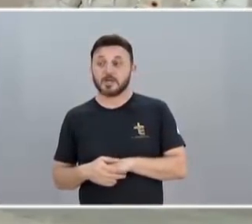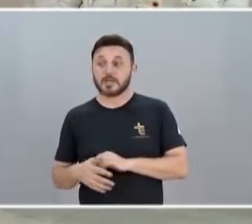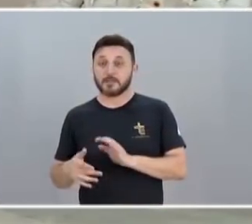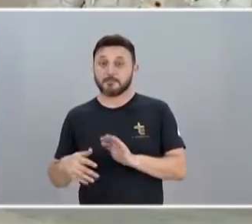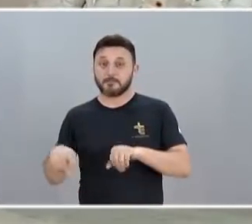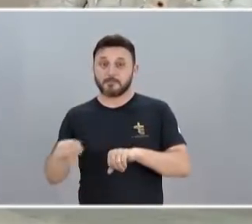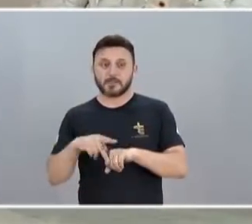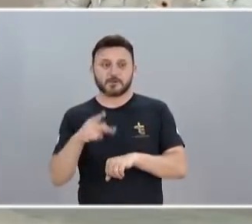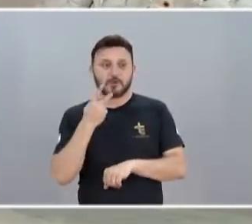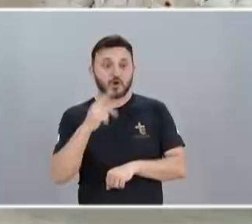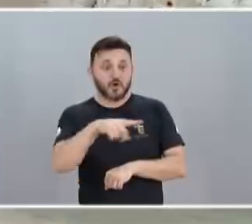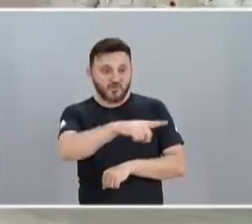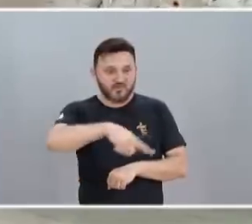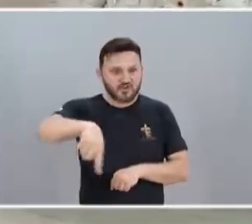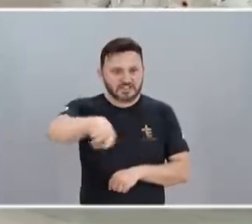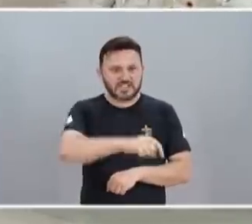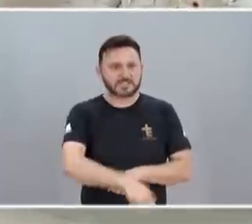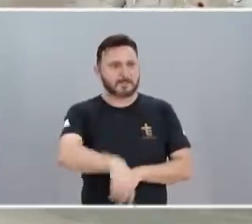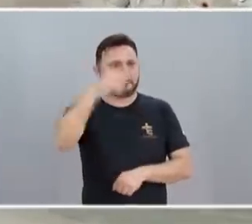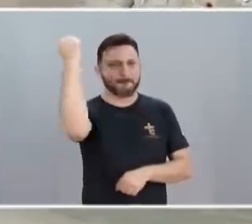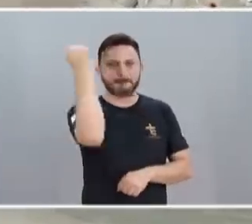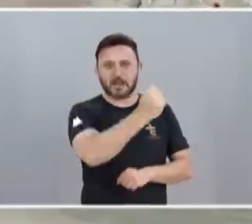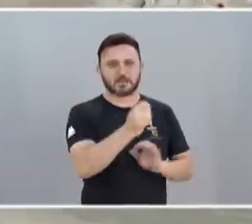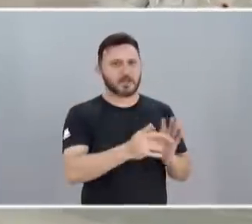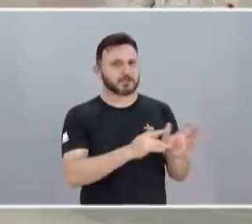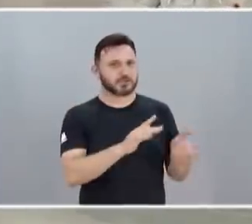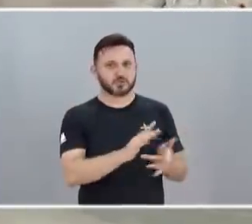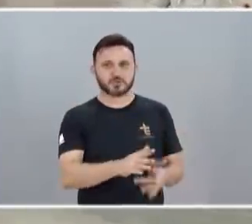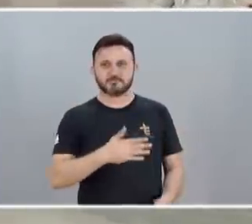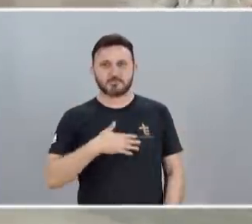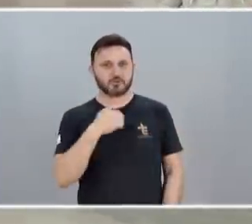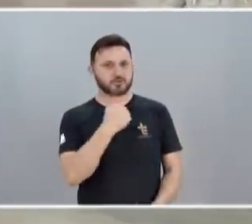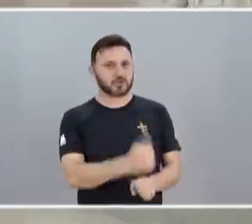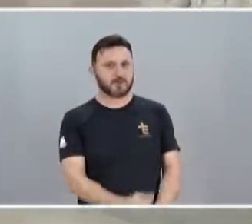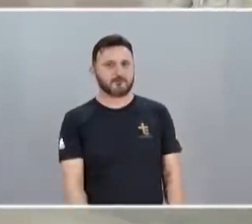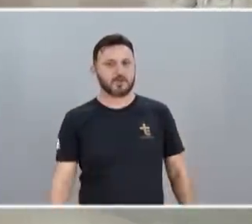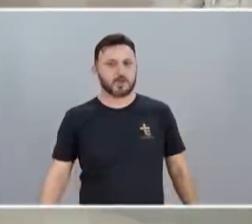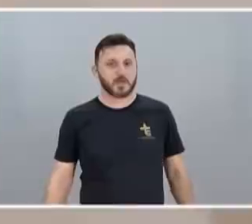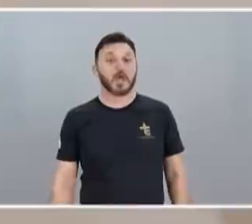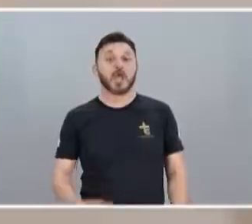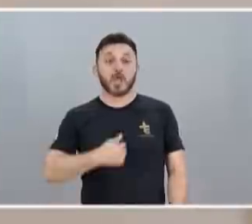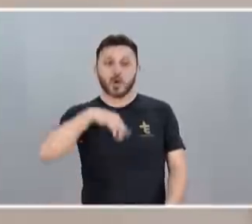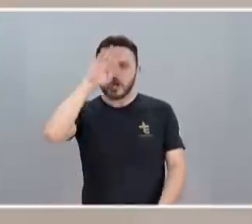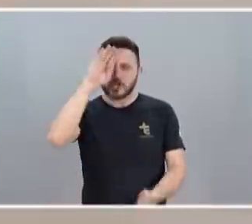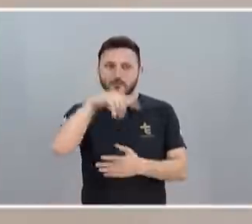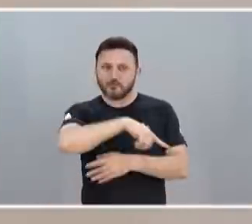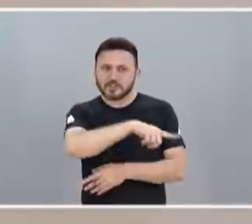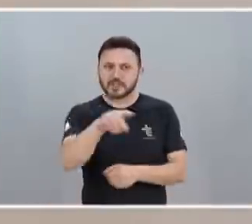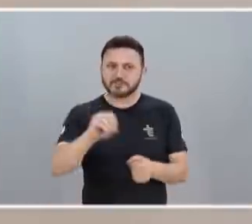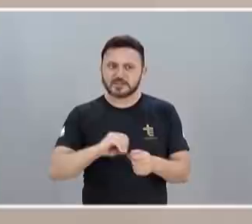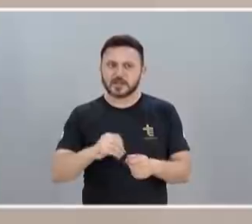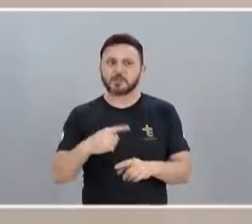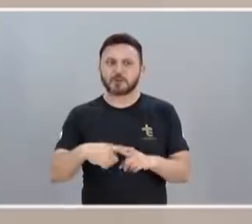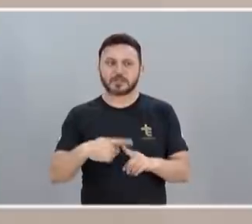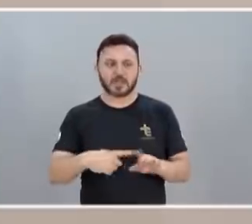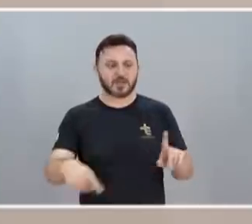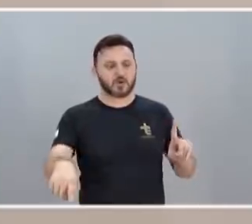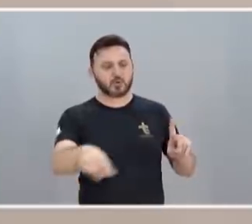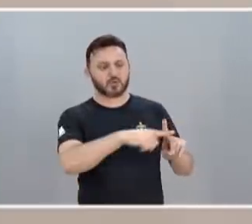mataram meu mestre. Vocês. Eu creio que vocês fizeram por ignorância.